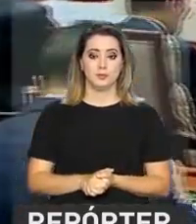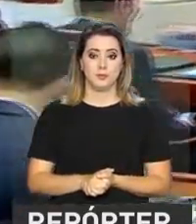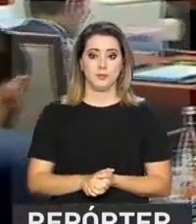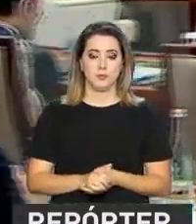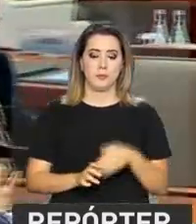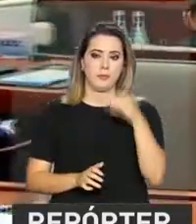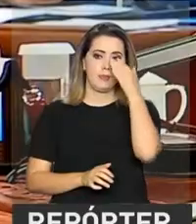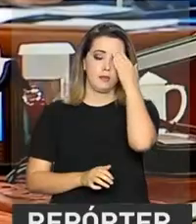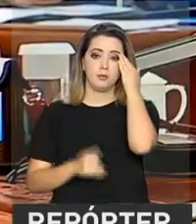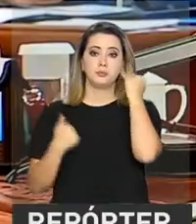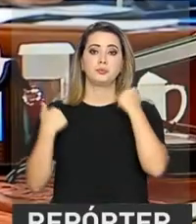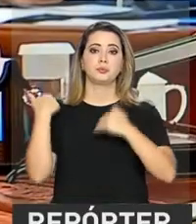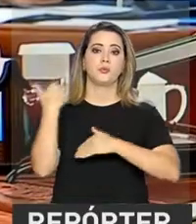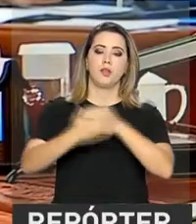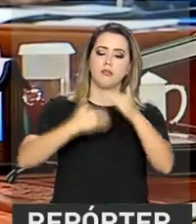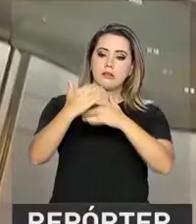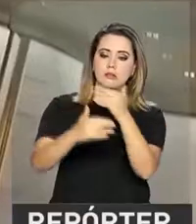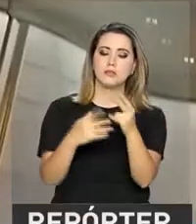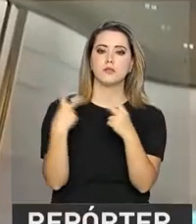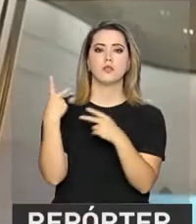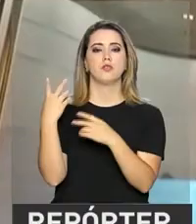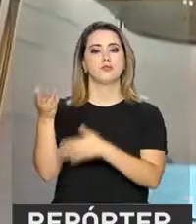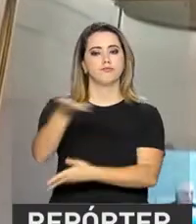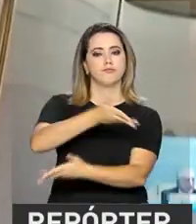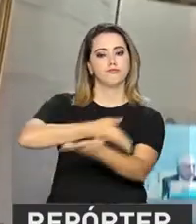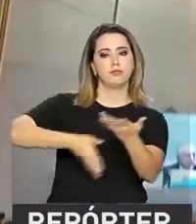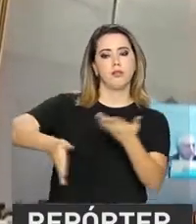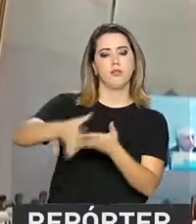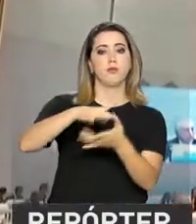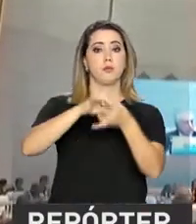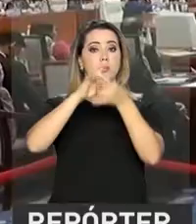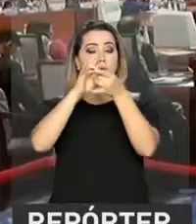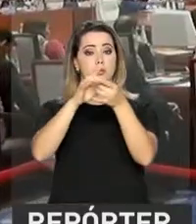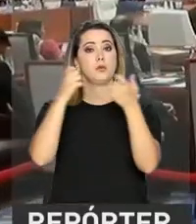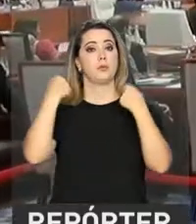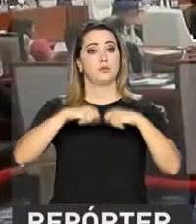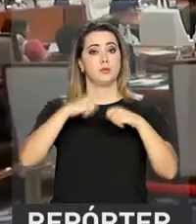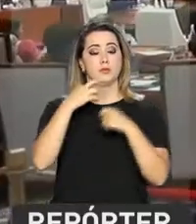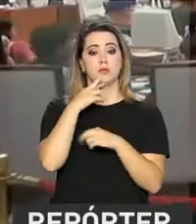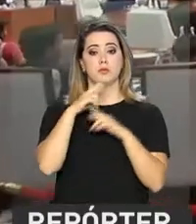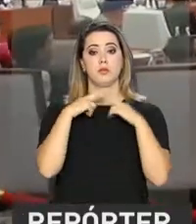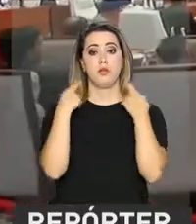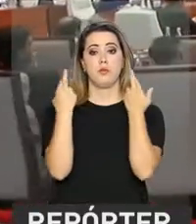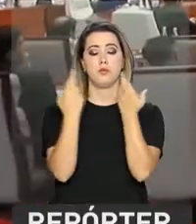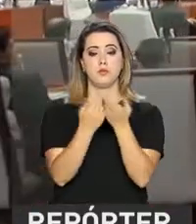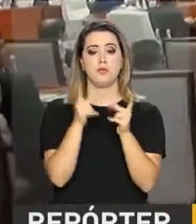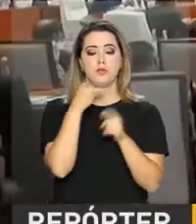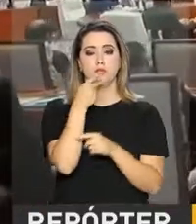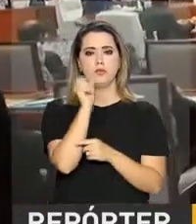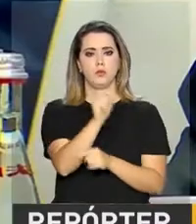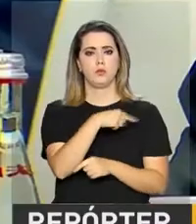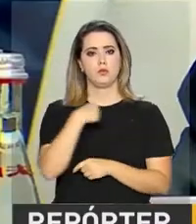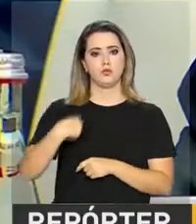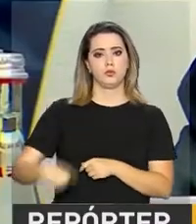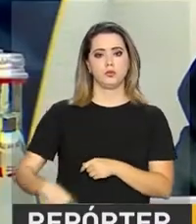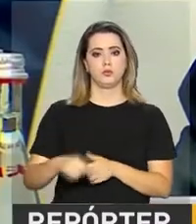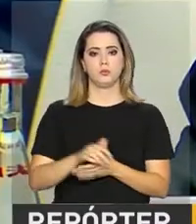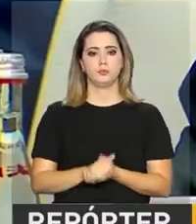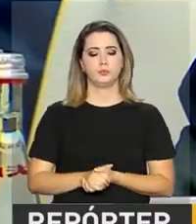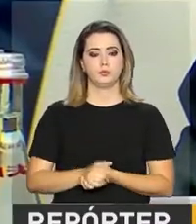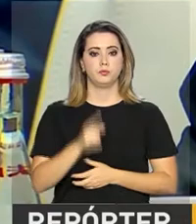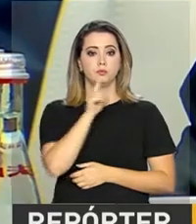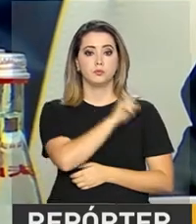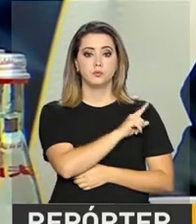Desenvolvimento comum. Esta foi uma das principais bandeiras levantadas pelo BRICS na cúpula de Xiamen, na China. O